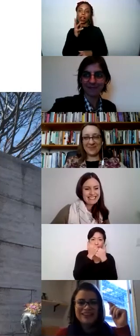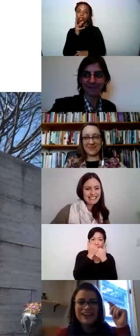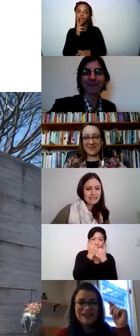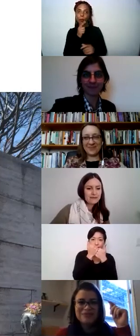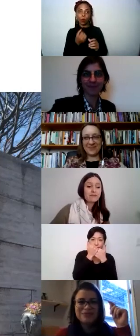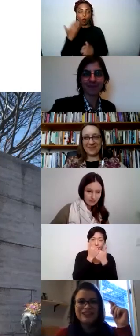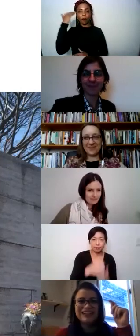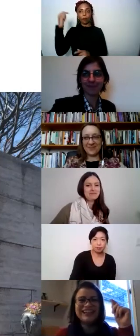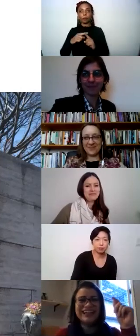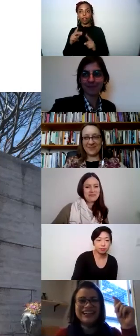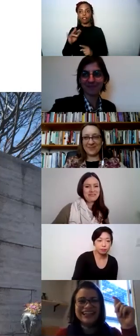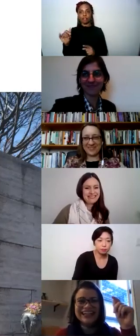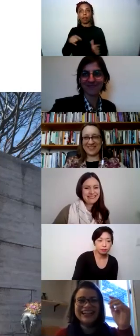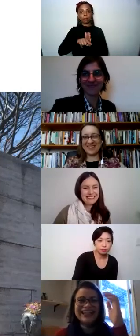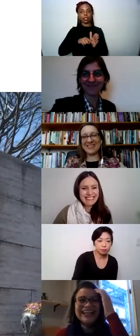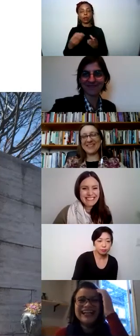complementar a Bruna